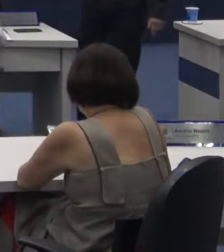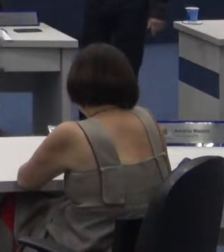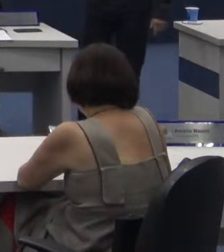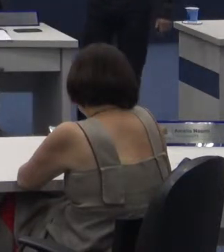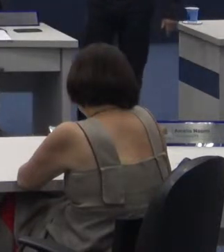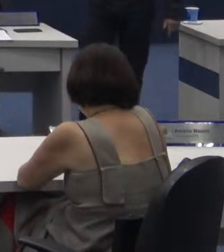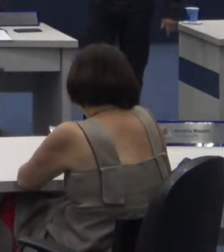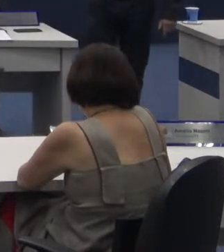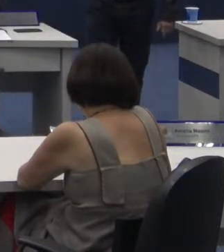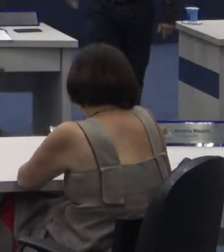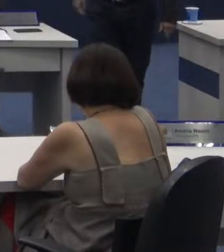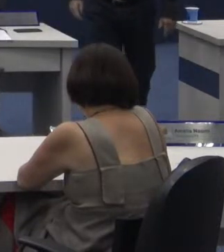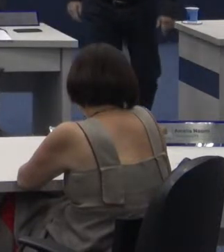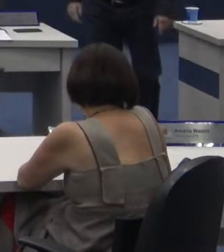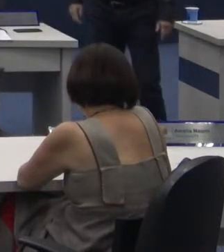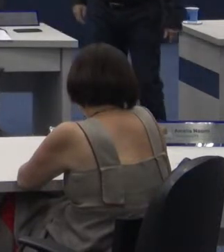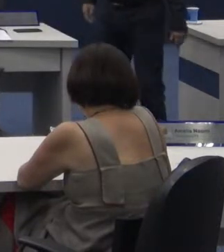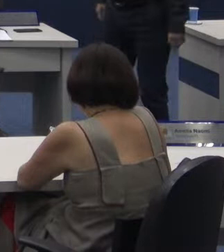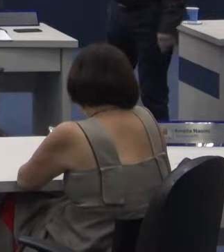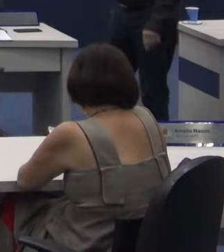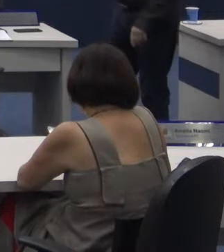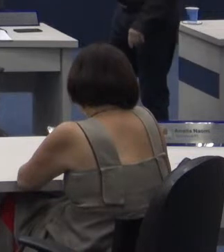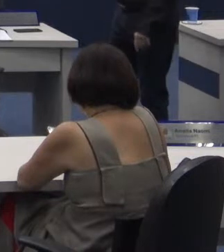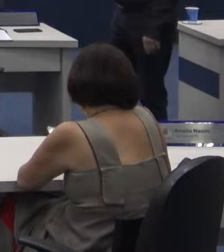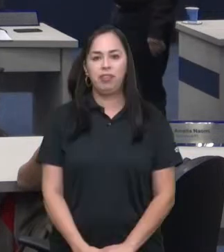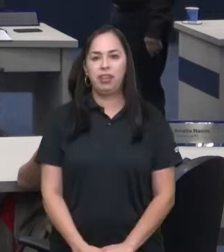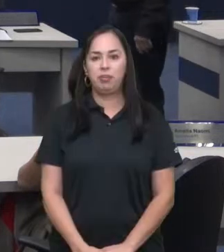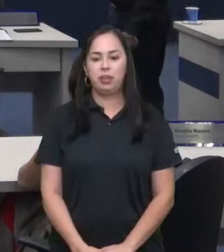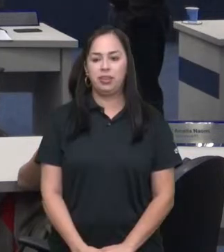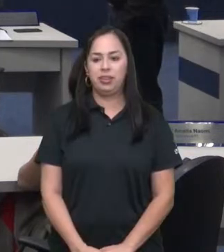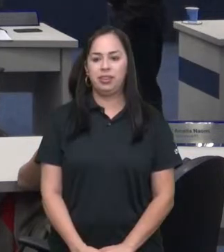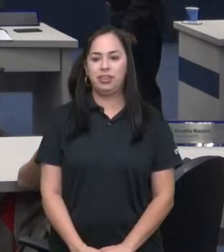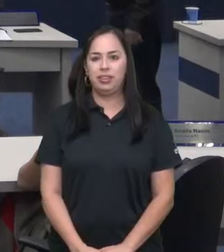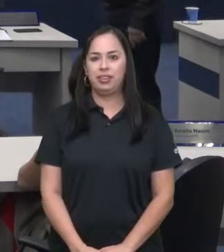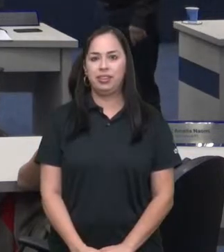Suspendemos a sessão por alguns instantes para organização da pauta.